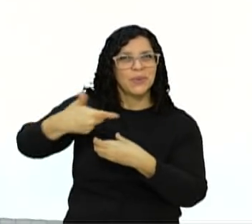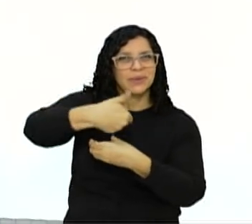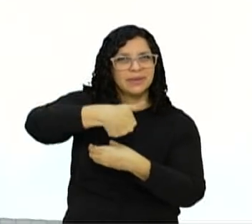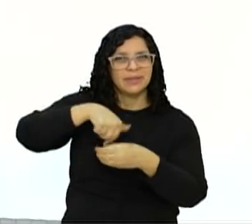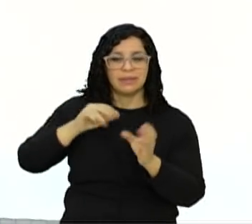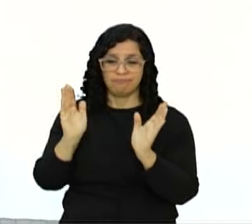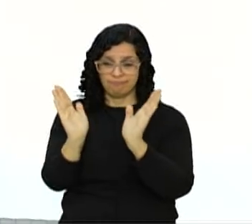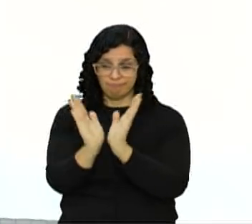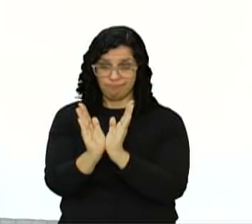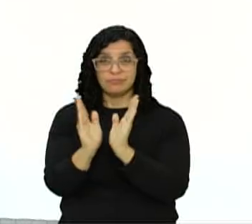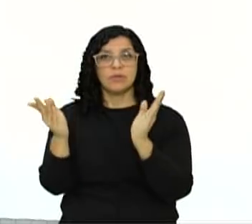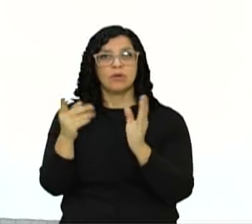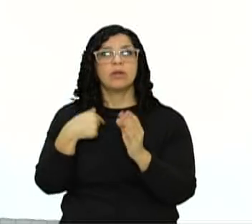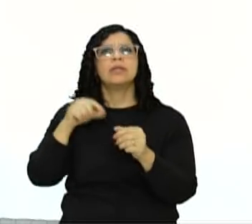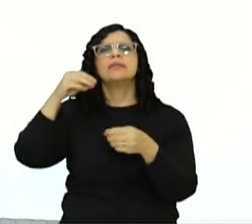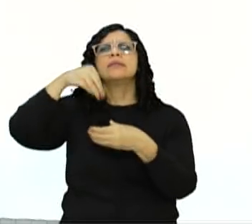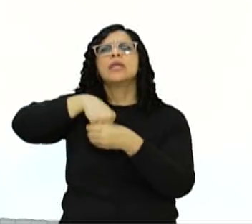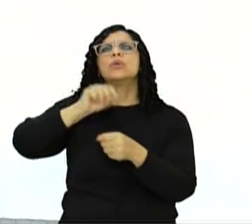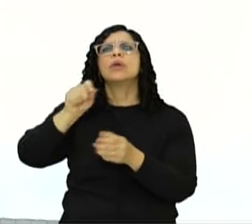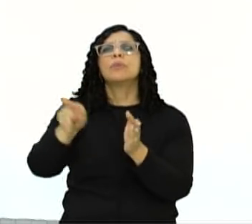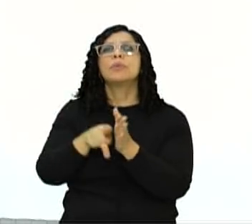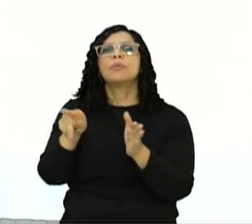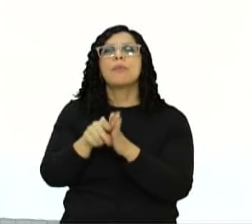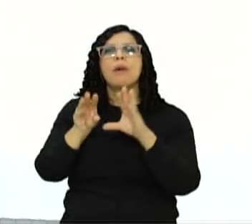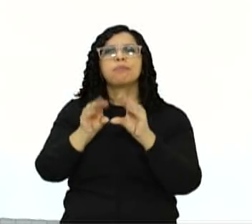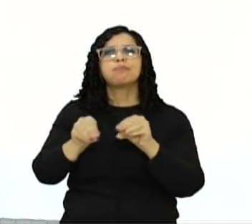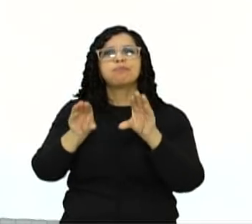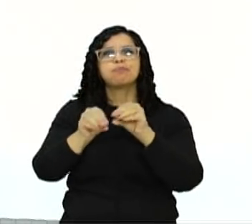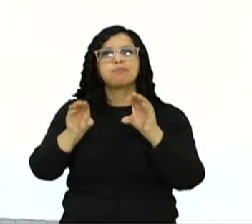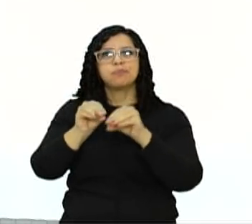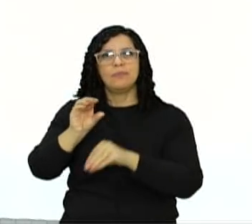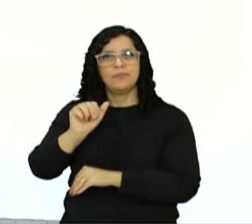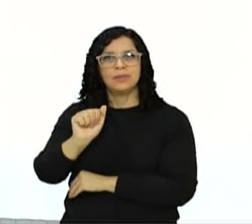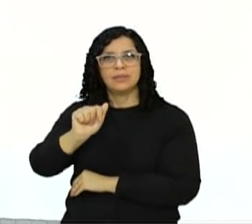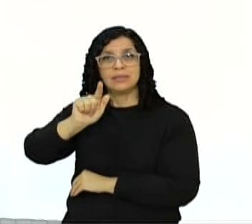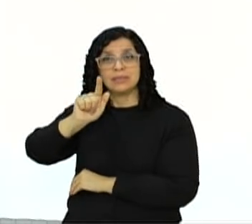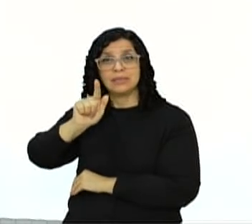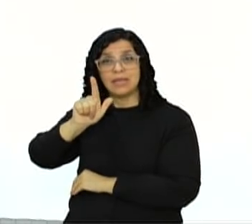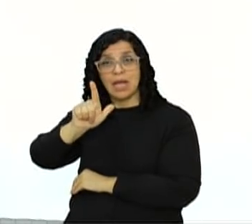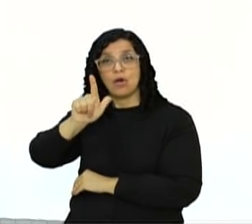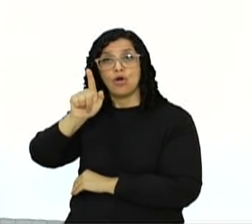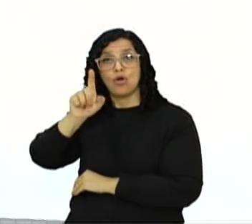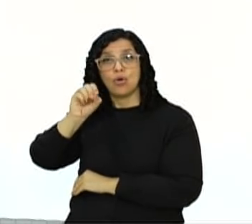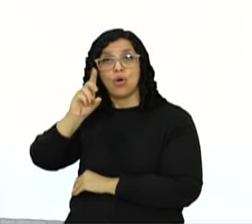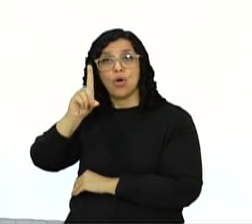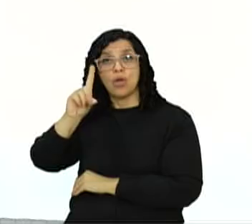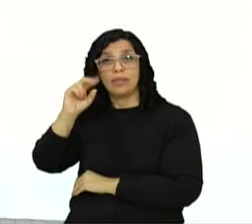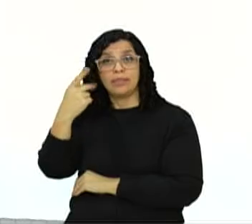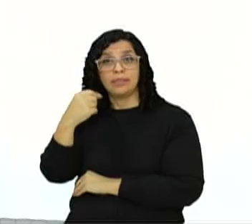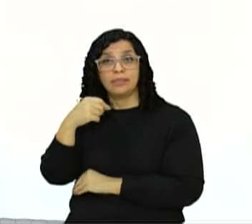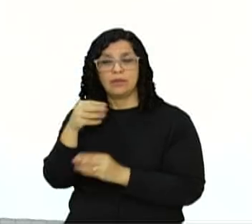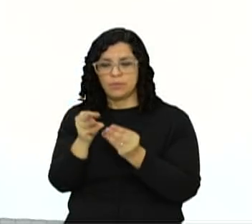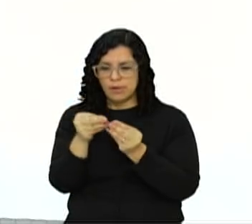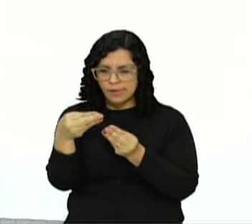parte A. E agora eu vou colocar o quê? O algodão. Então, o algodão aqui que eu tenho, ele é em bolinha, né? Então, eu tenho que abrir ele um